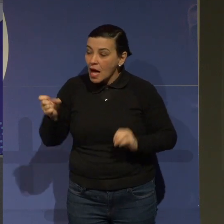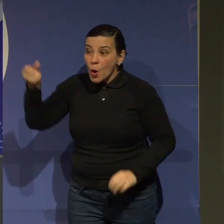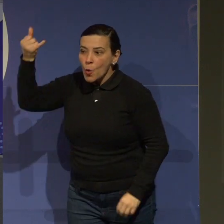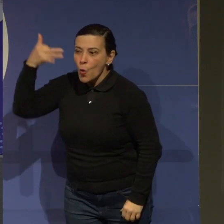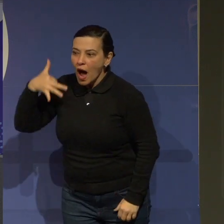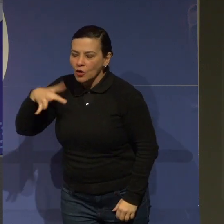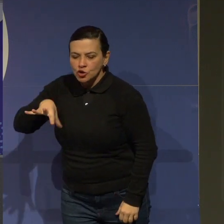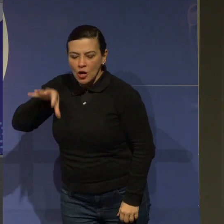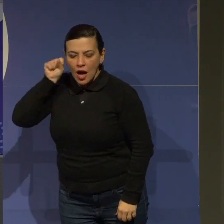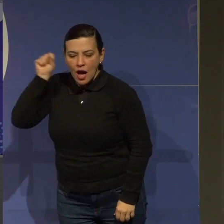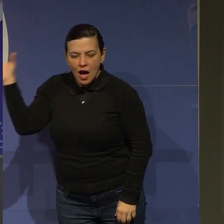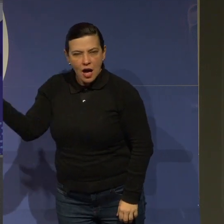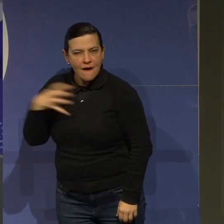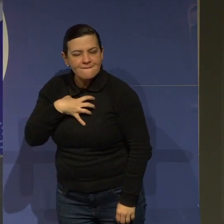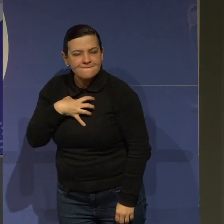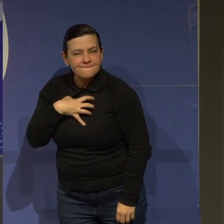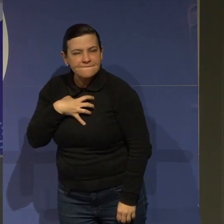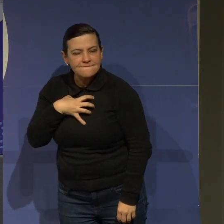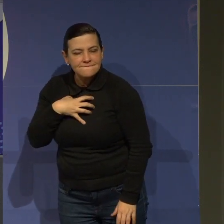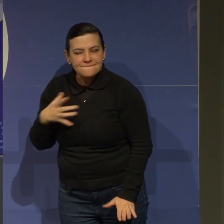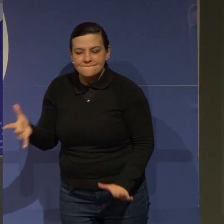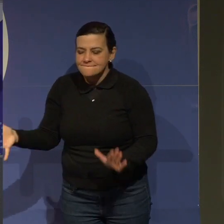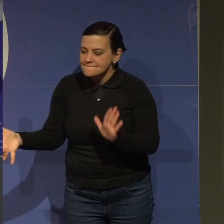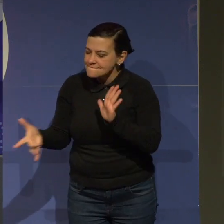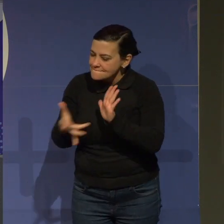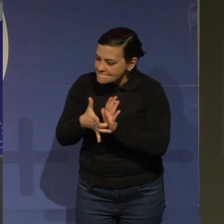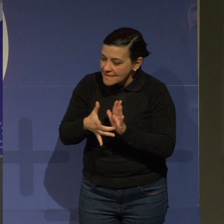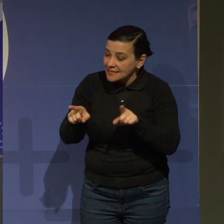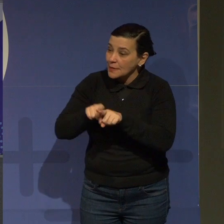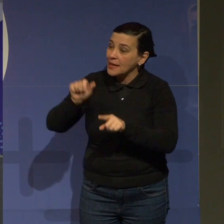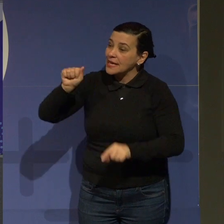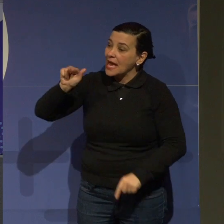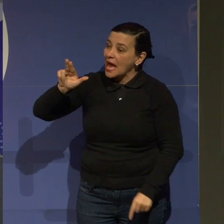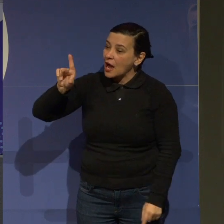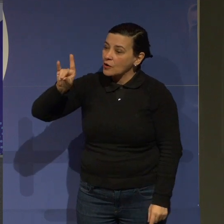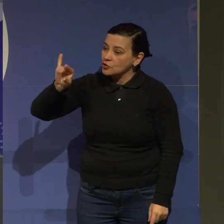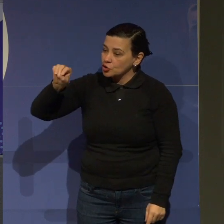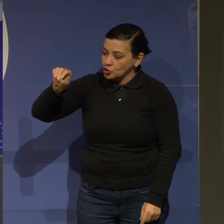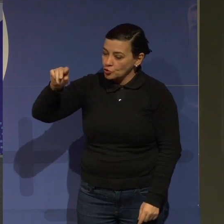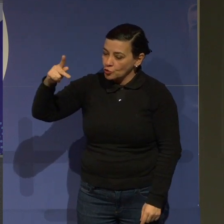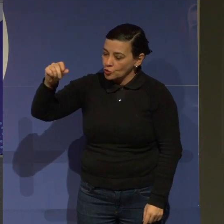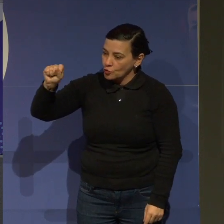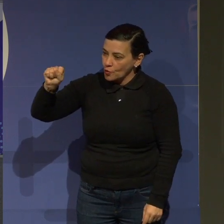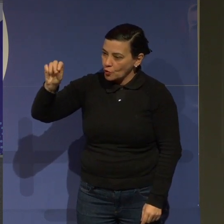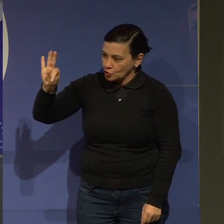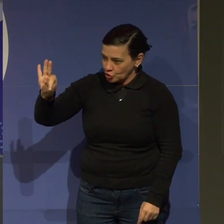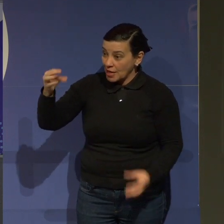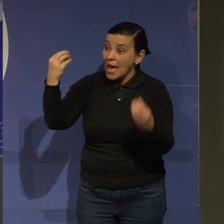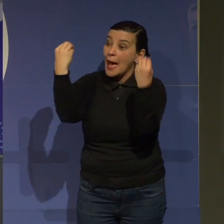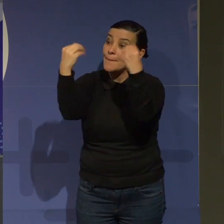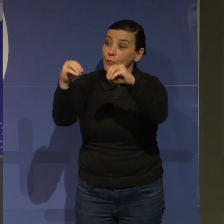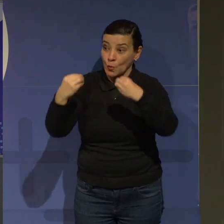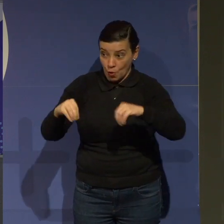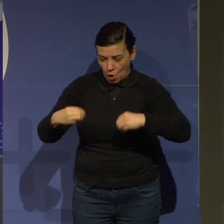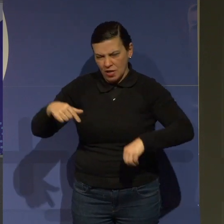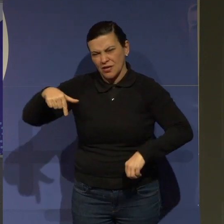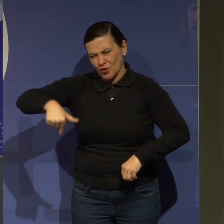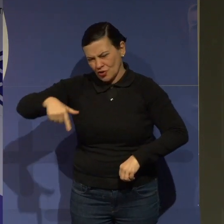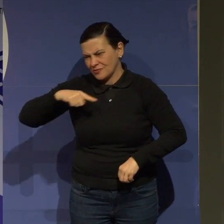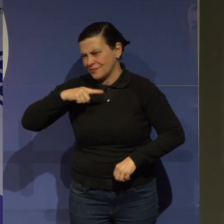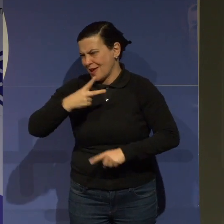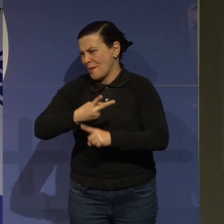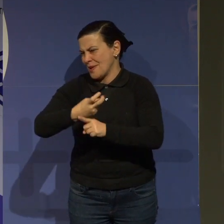comunicação. Áudio post também, para o blog, Tem vários aplicativos agora que a gente